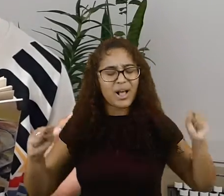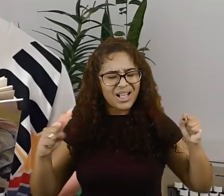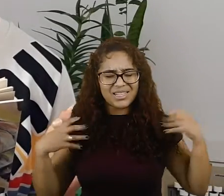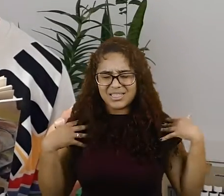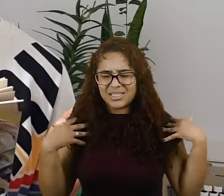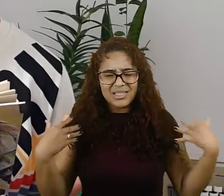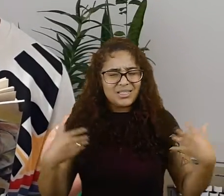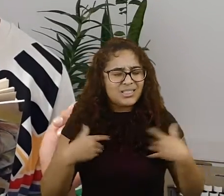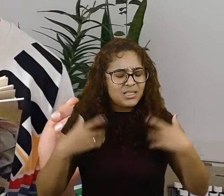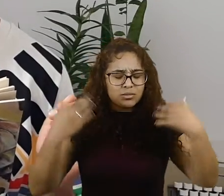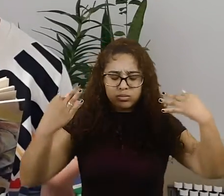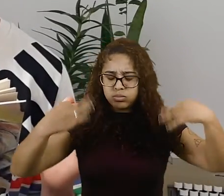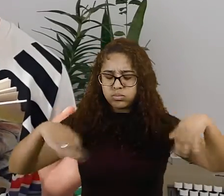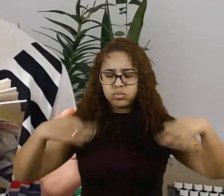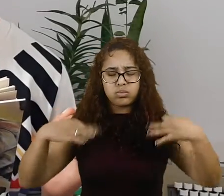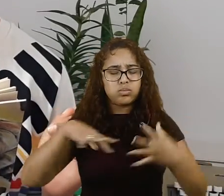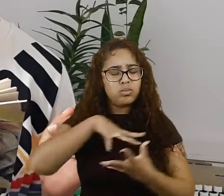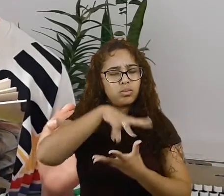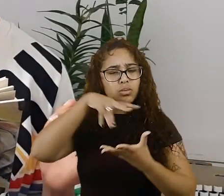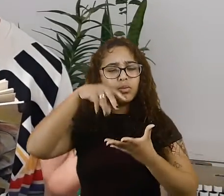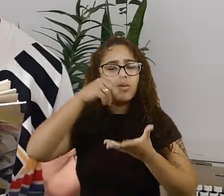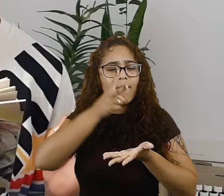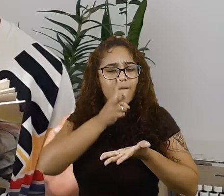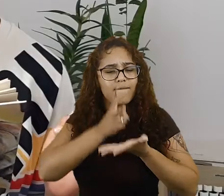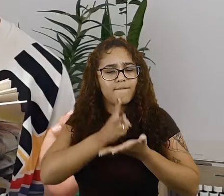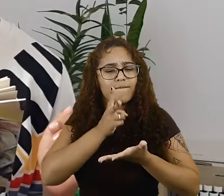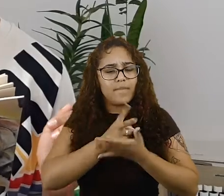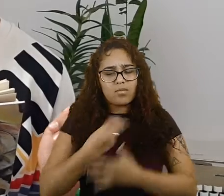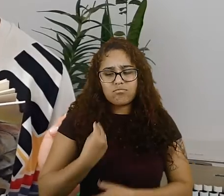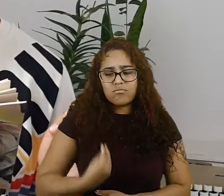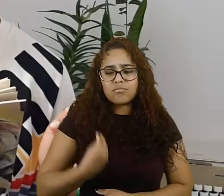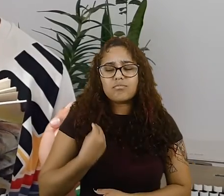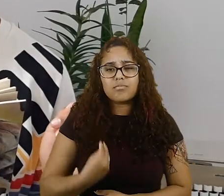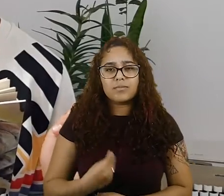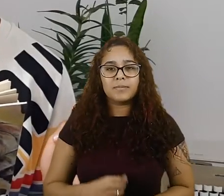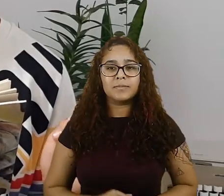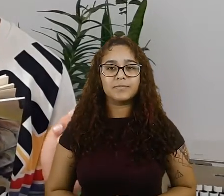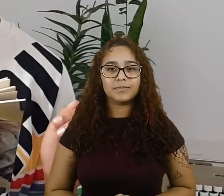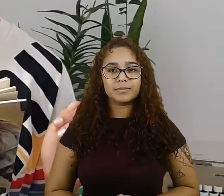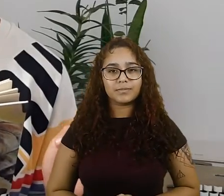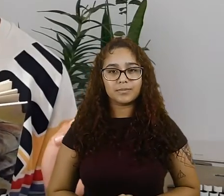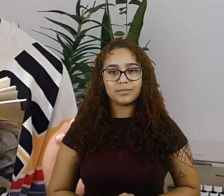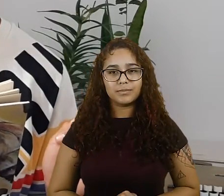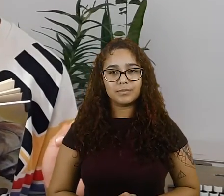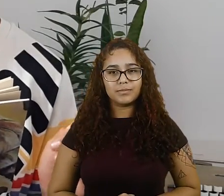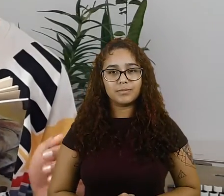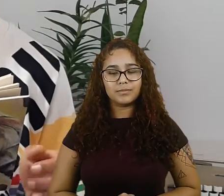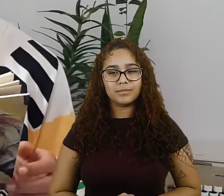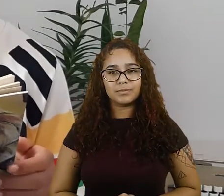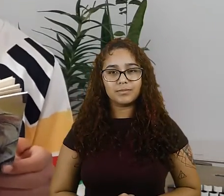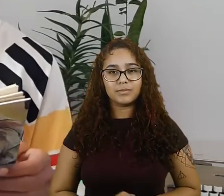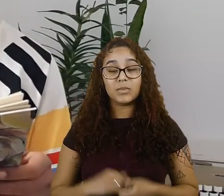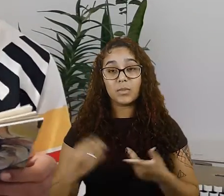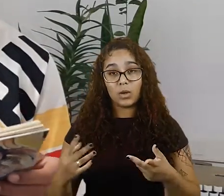sinto, exorcizar o que arde no corpo, na alma e vive nos disfarces da língua.